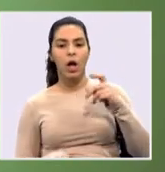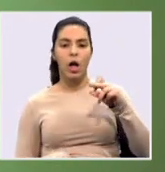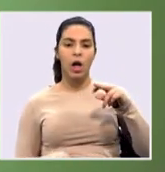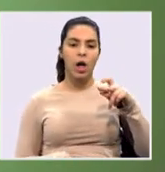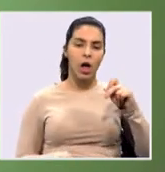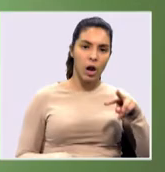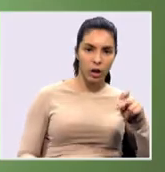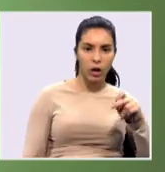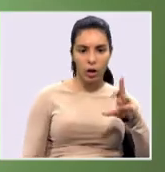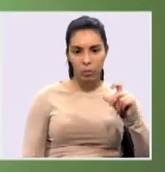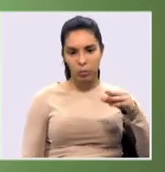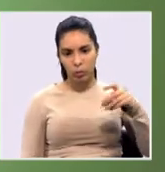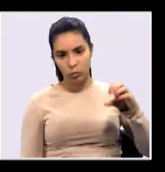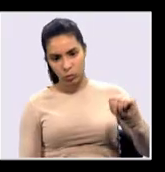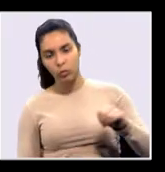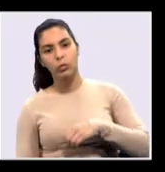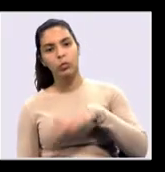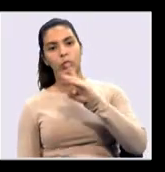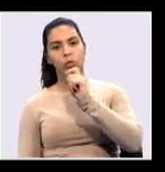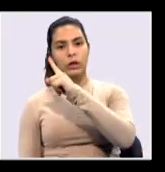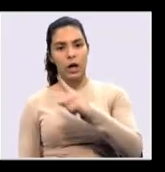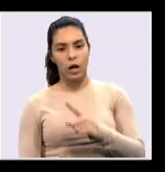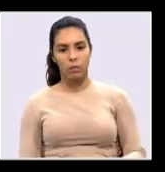os docentes são Ana Raposo e José Guerreiro.